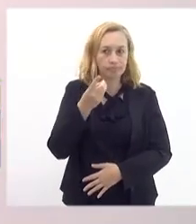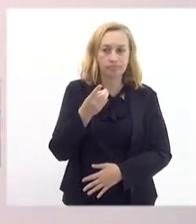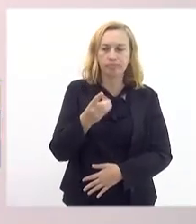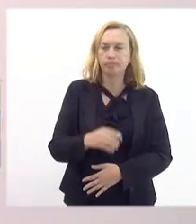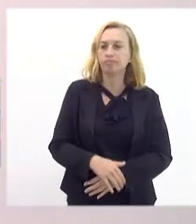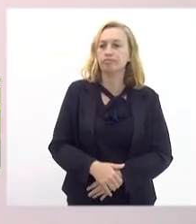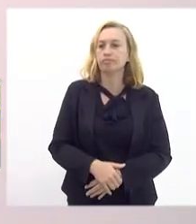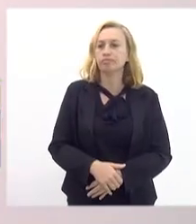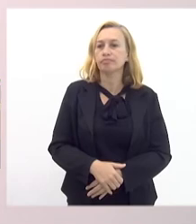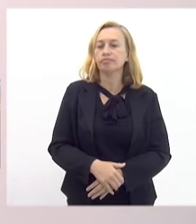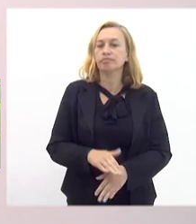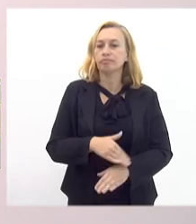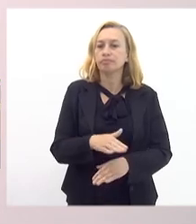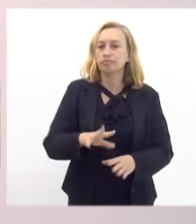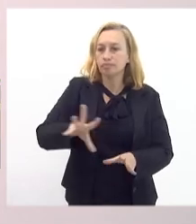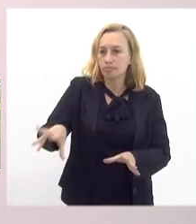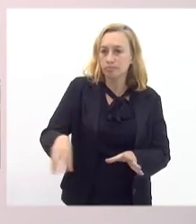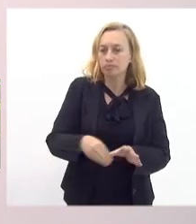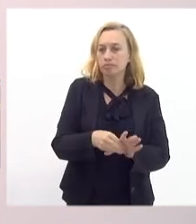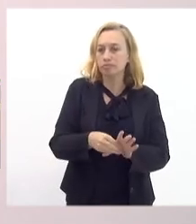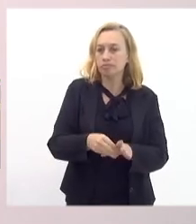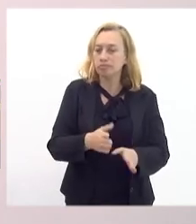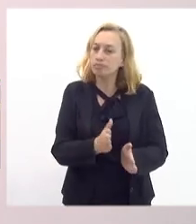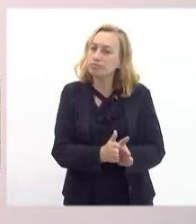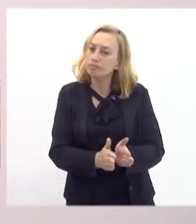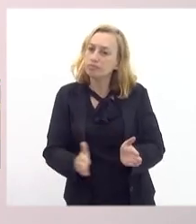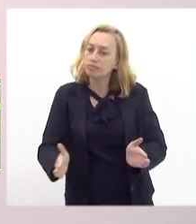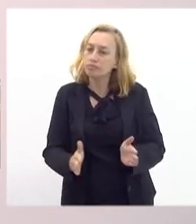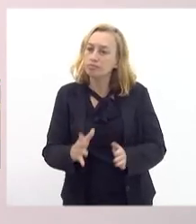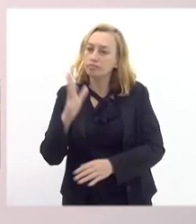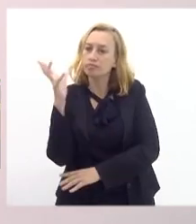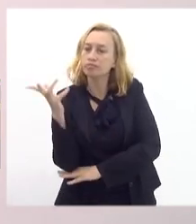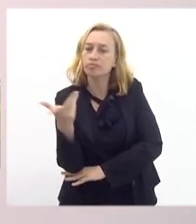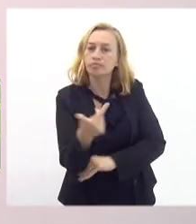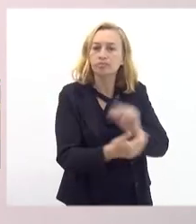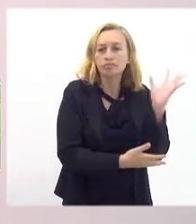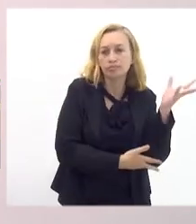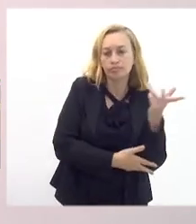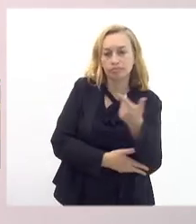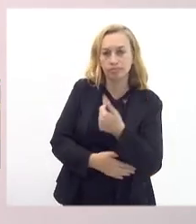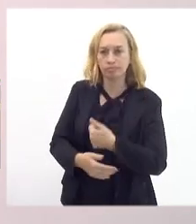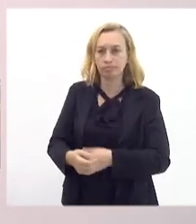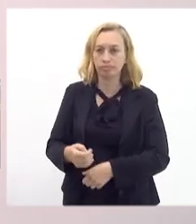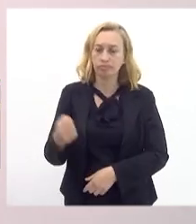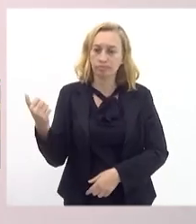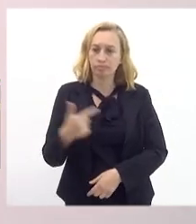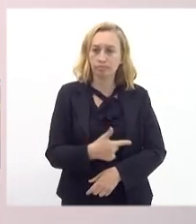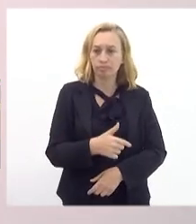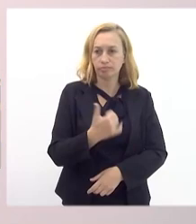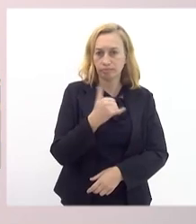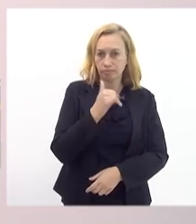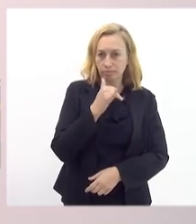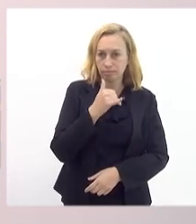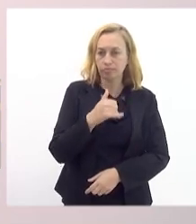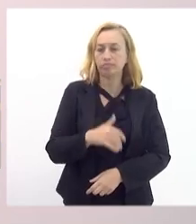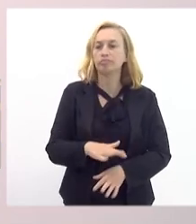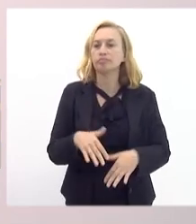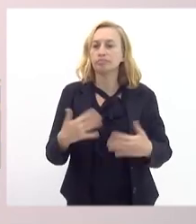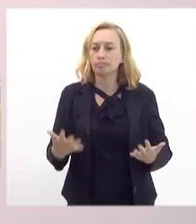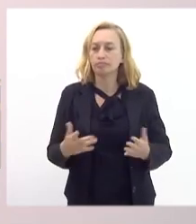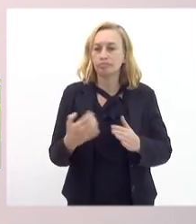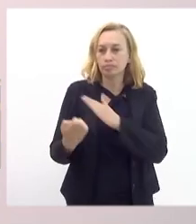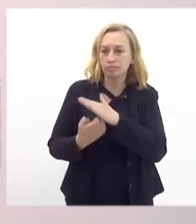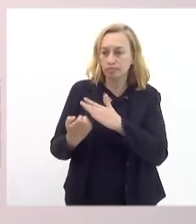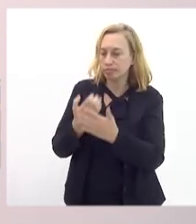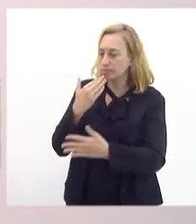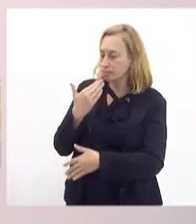mitigatórias ela xingando o processo de análise ambiental muito mais do que uma análise da conjuntura energética da então assim a gente quando a empresa